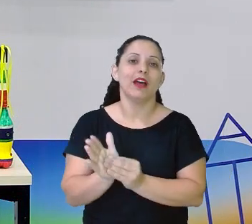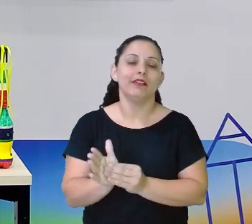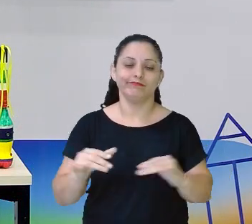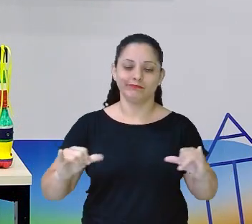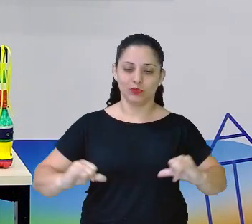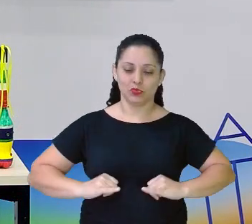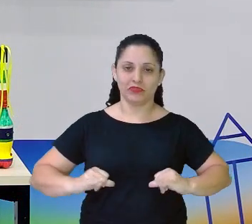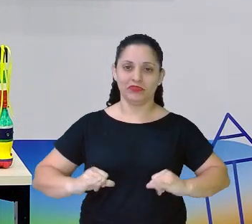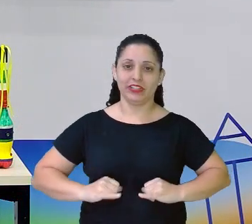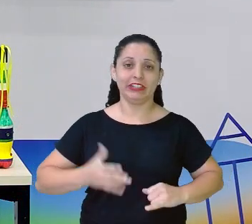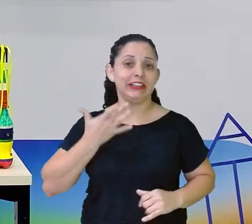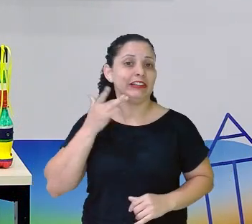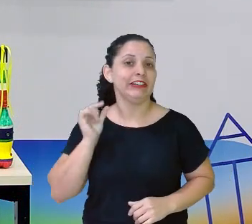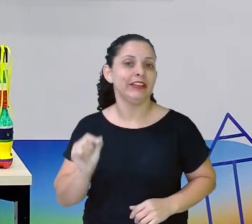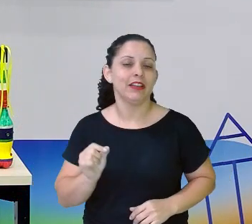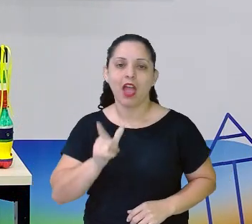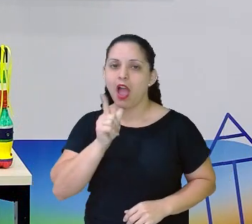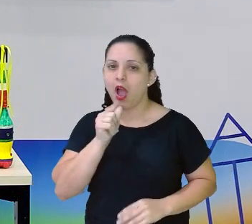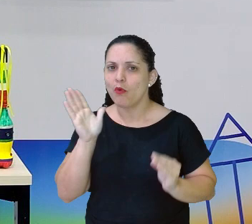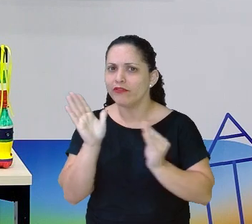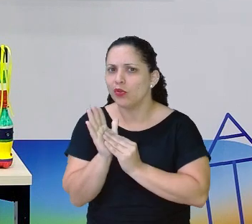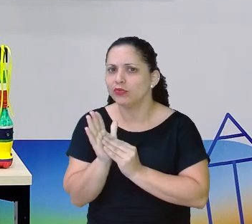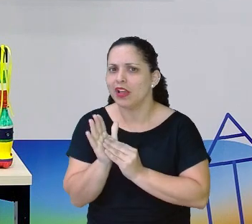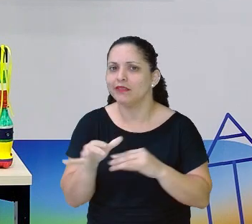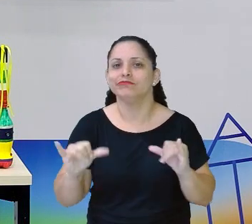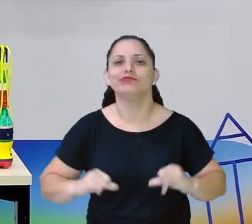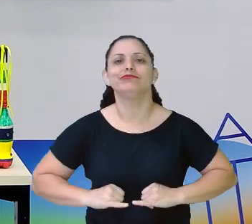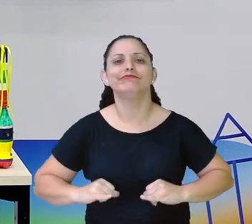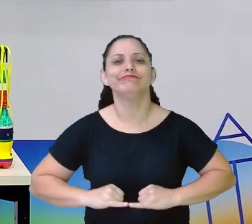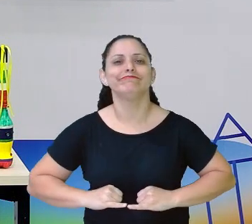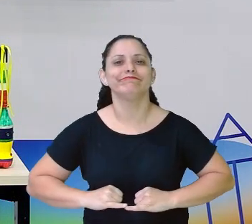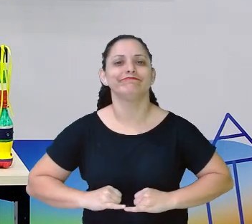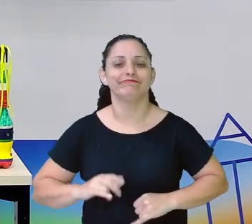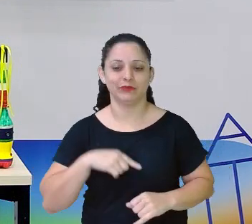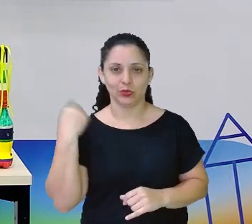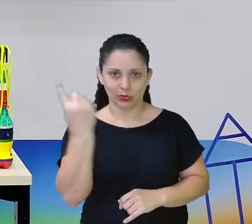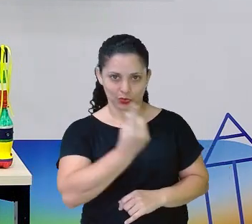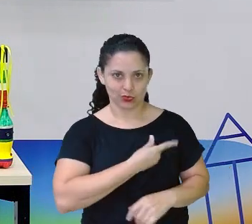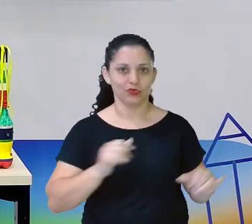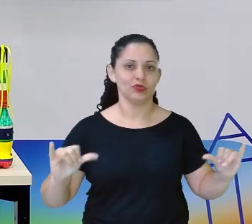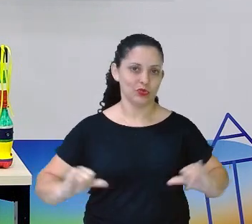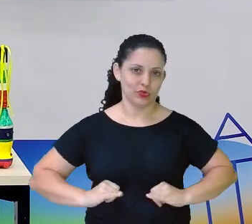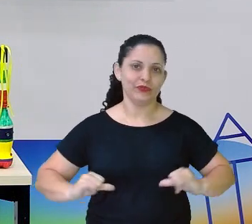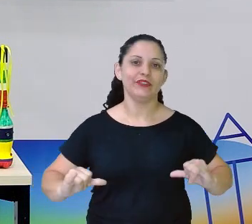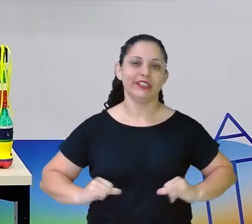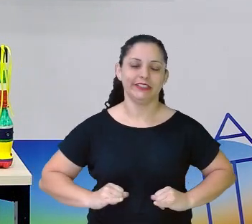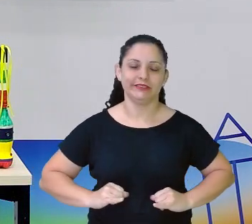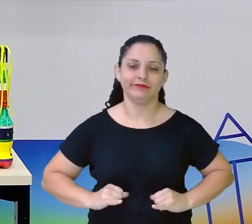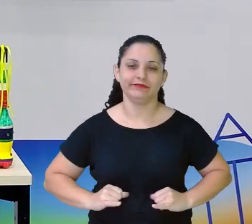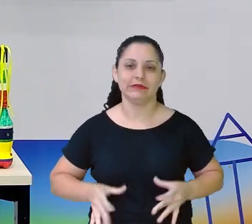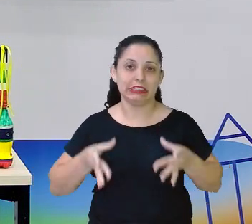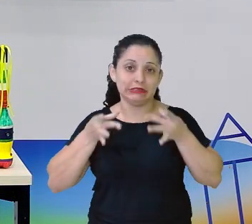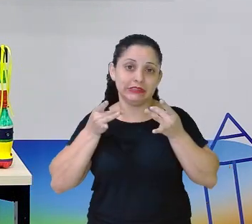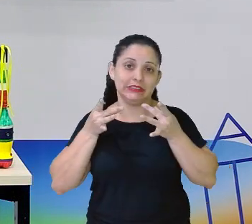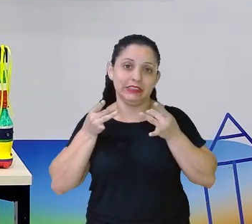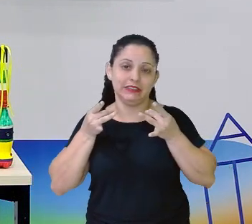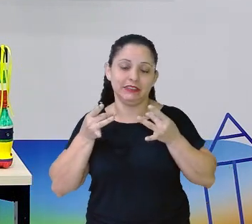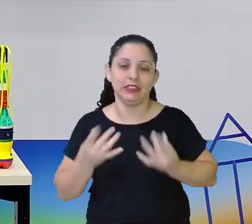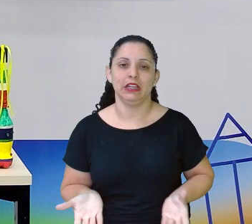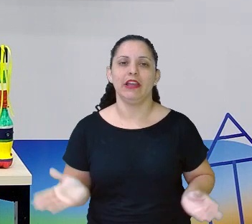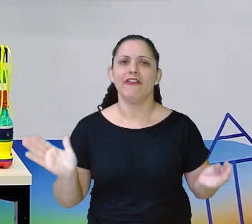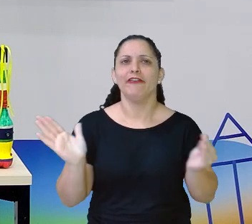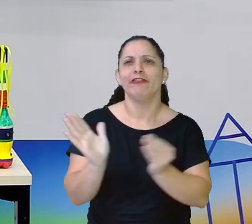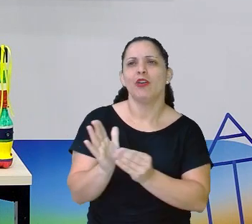história? Se faltar água, quem é que sofre? A gente vai sofrer. Se